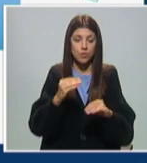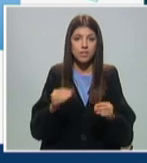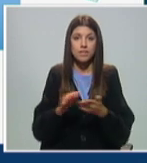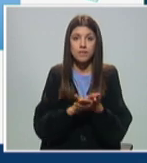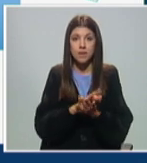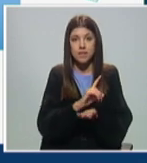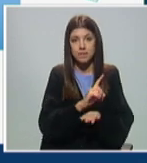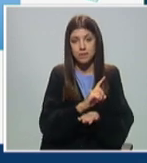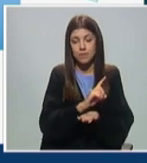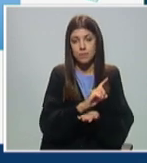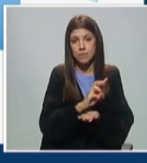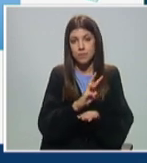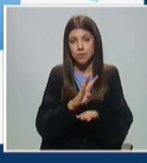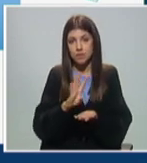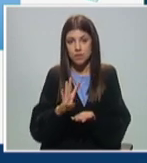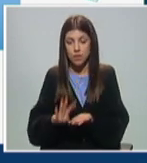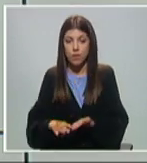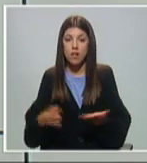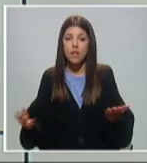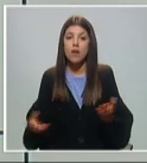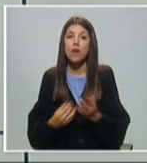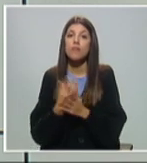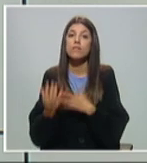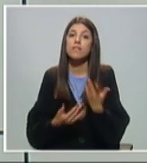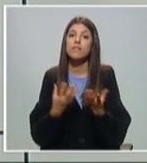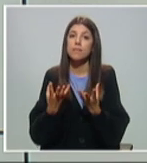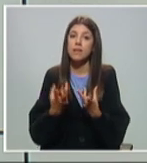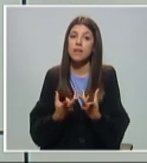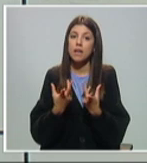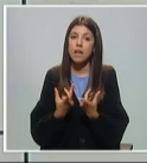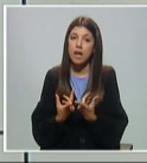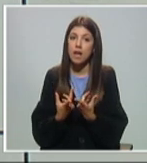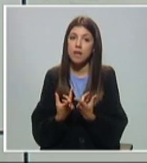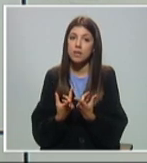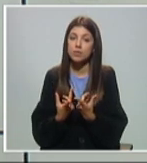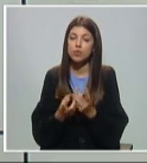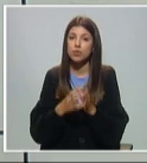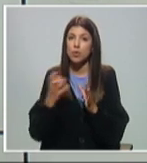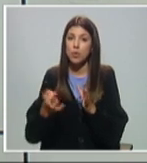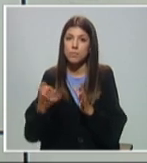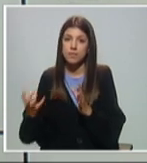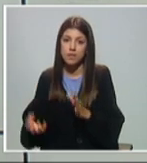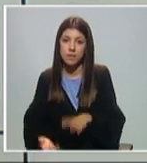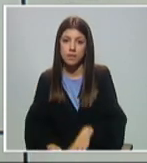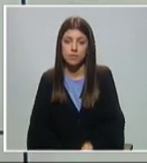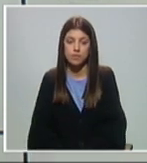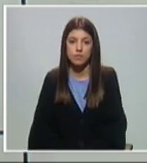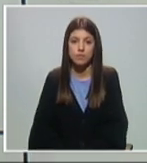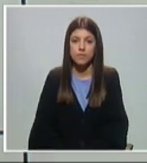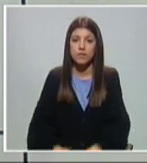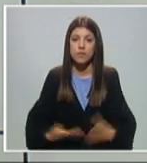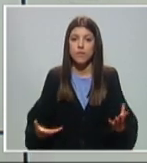vamos avançar para cálculos um pouco mais complicados. Vamos, por exemplo, calcular a